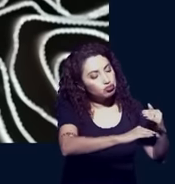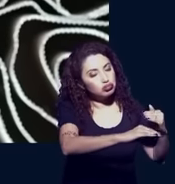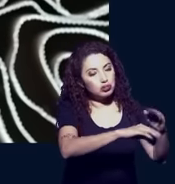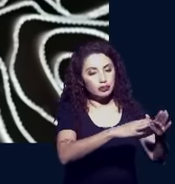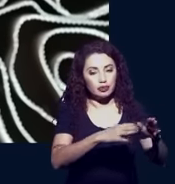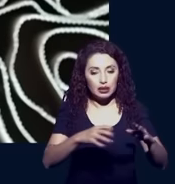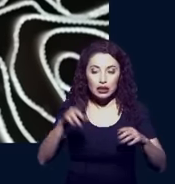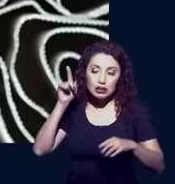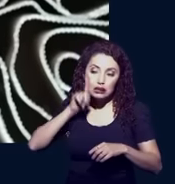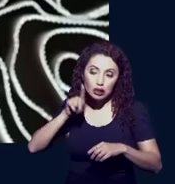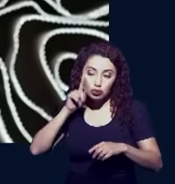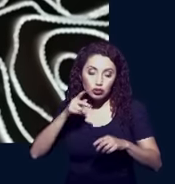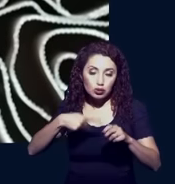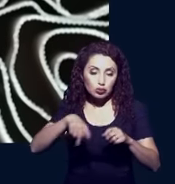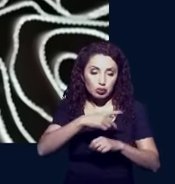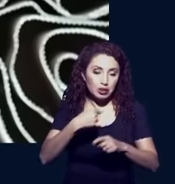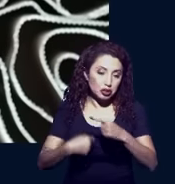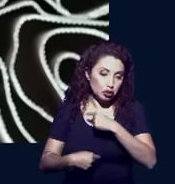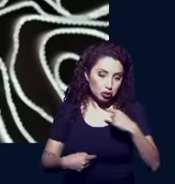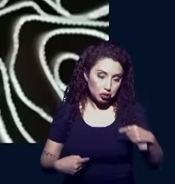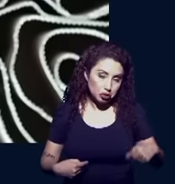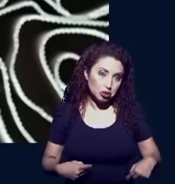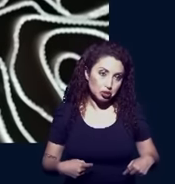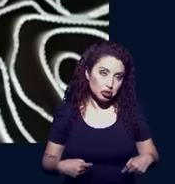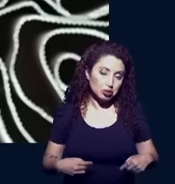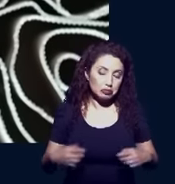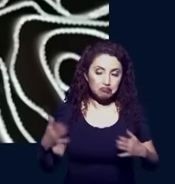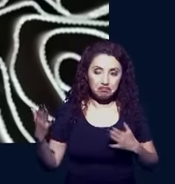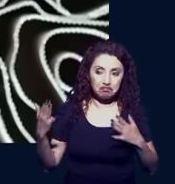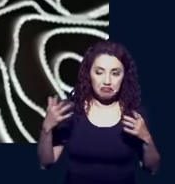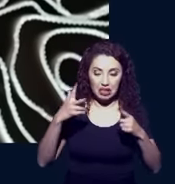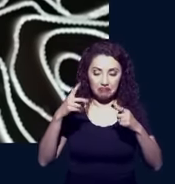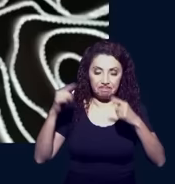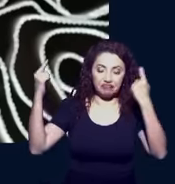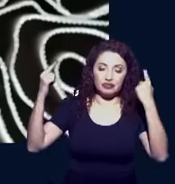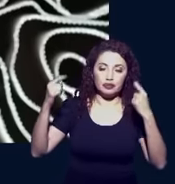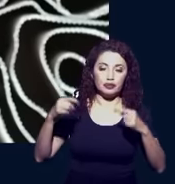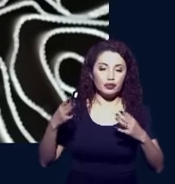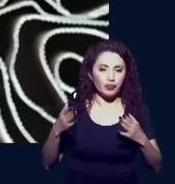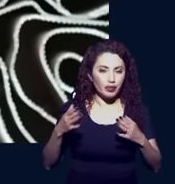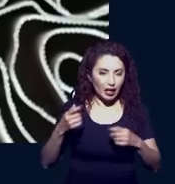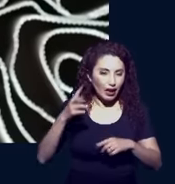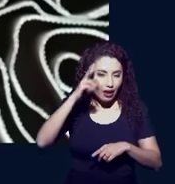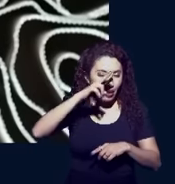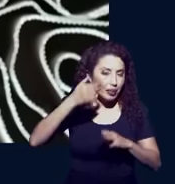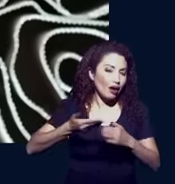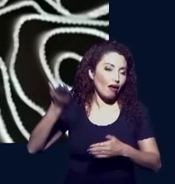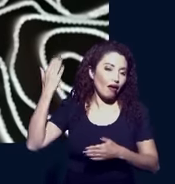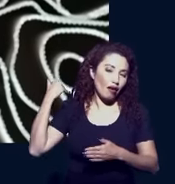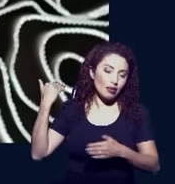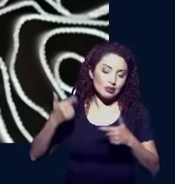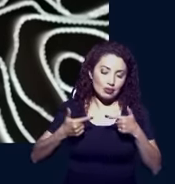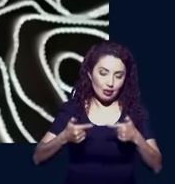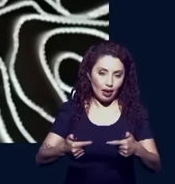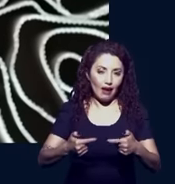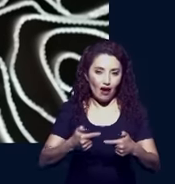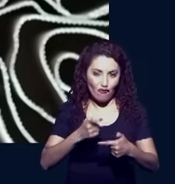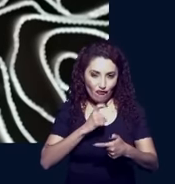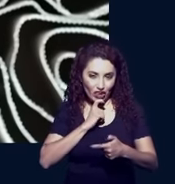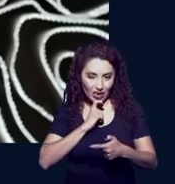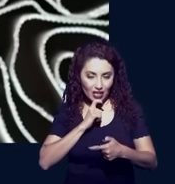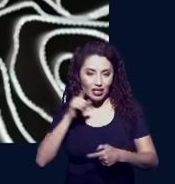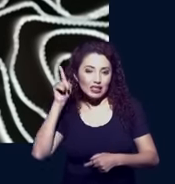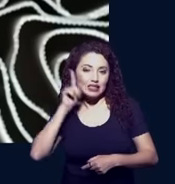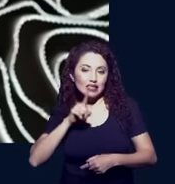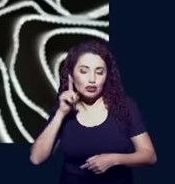e China eh eh vamos lembrar que no Pico do da Guerra Fria entre Estados Unidos e União Soviética a